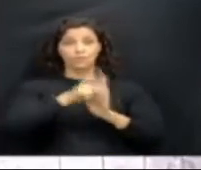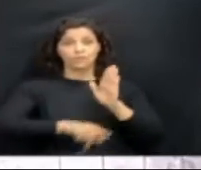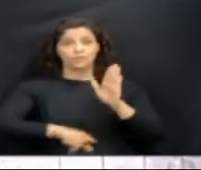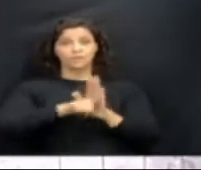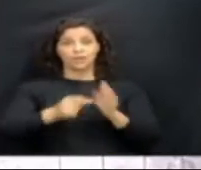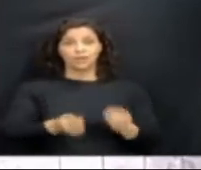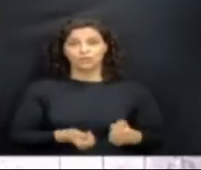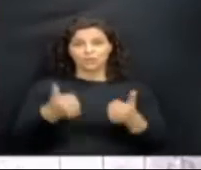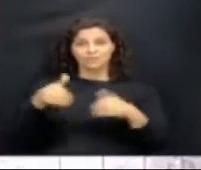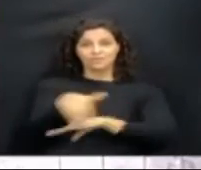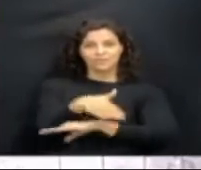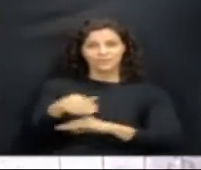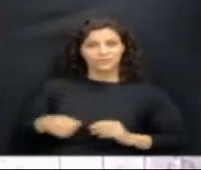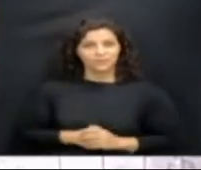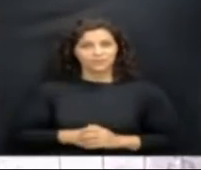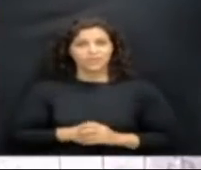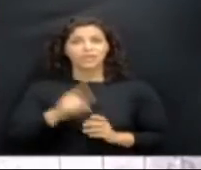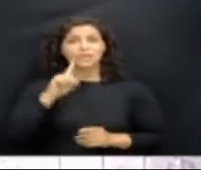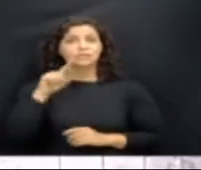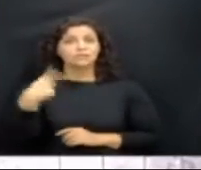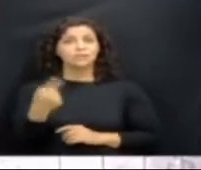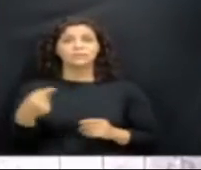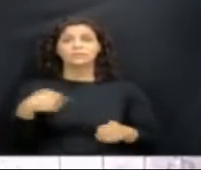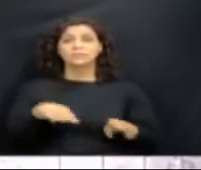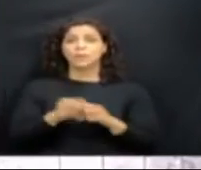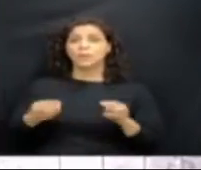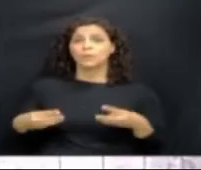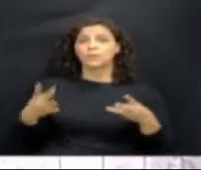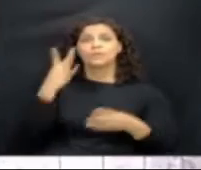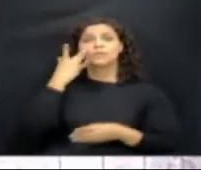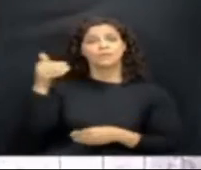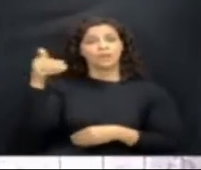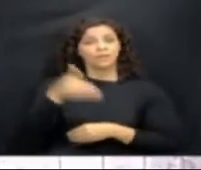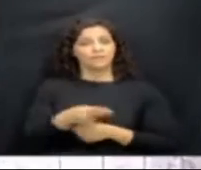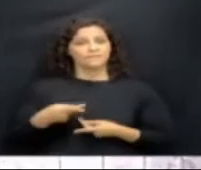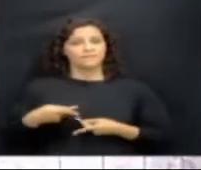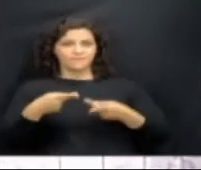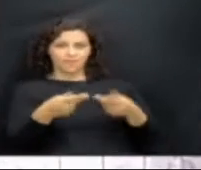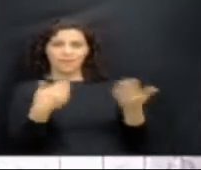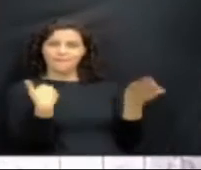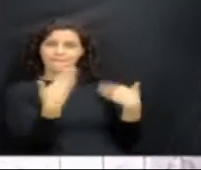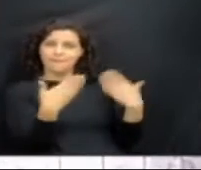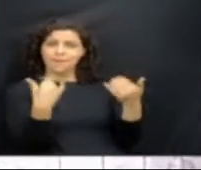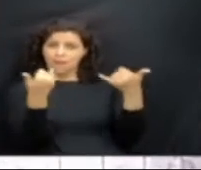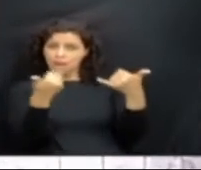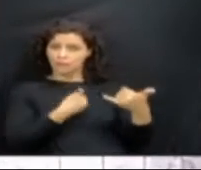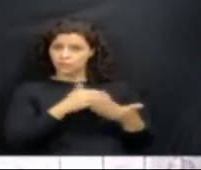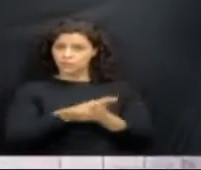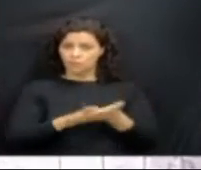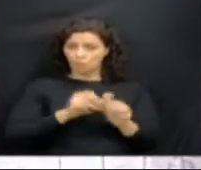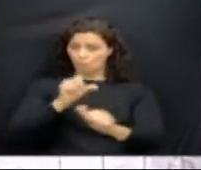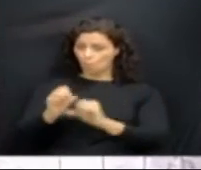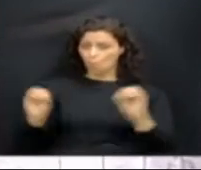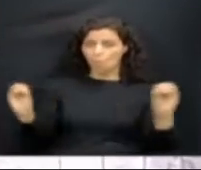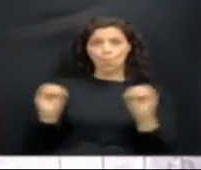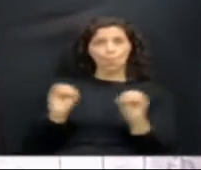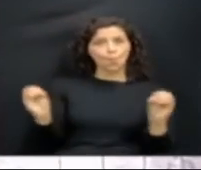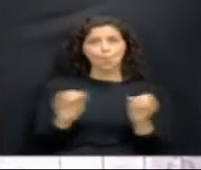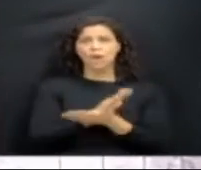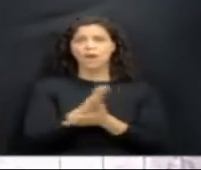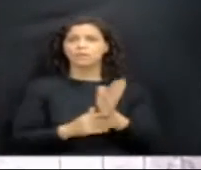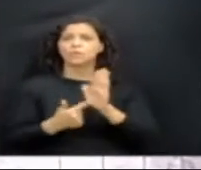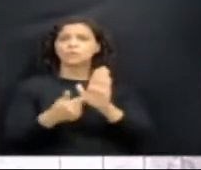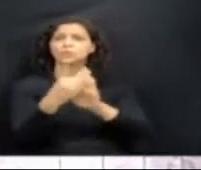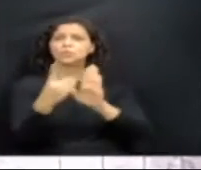de concessão das rodovias. No dia seguinte, o ministro Tarcísio esteve aqui. Não anunciou uma mudança, não trouxe